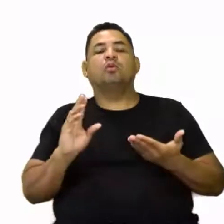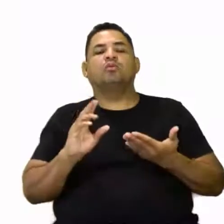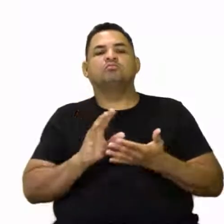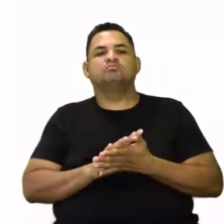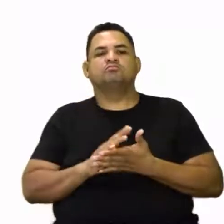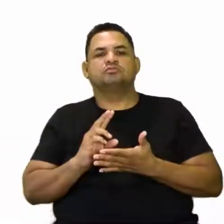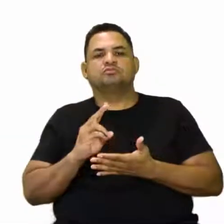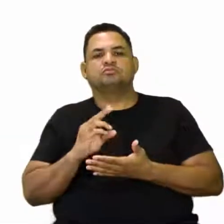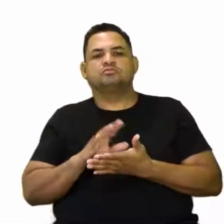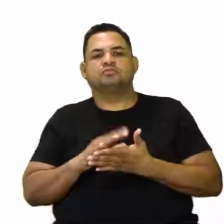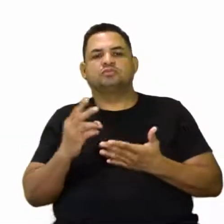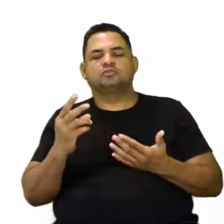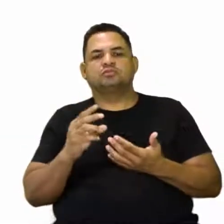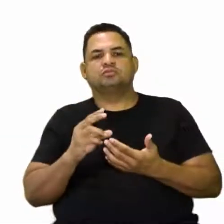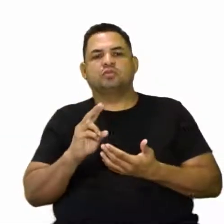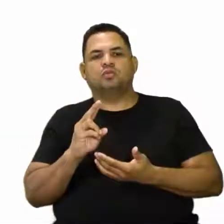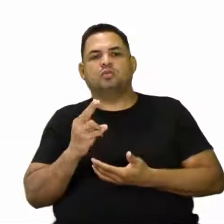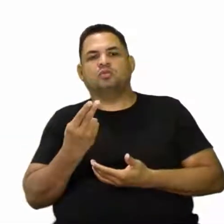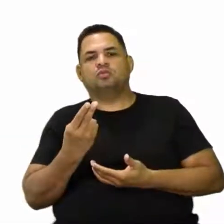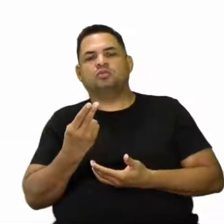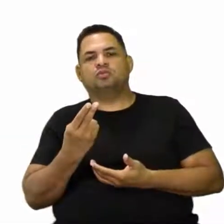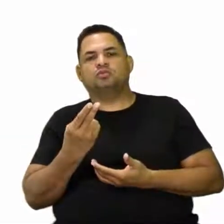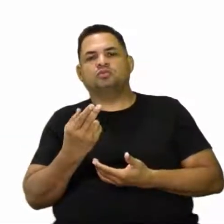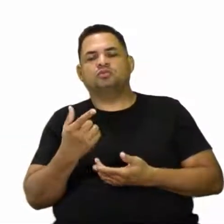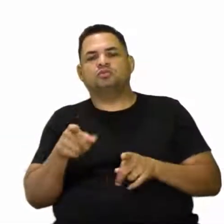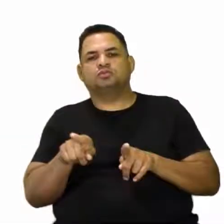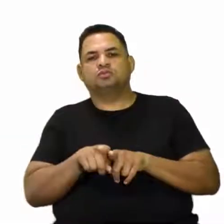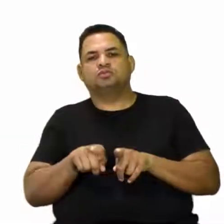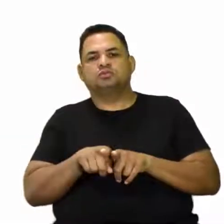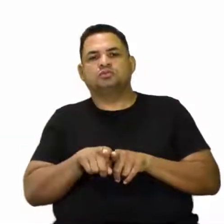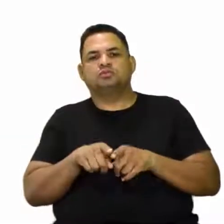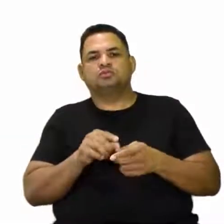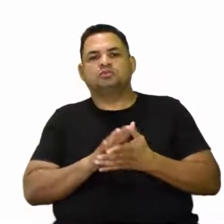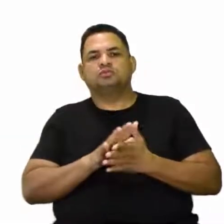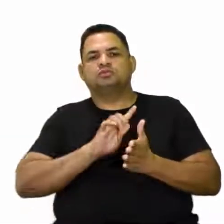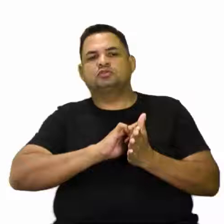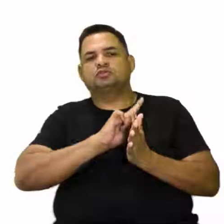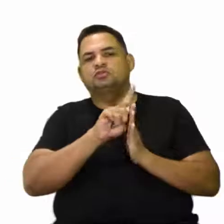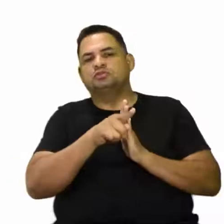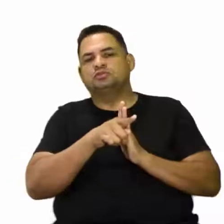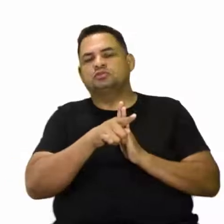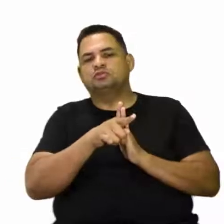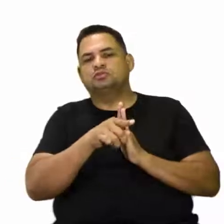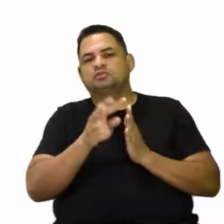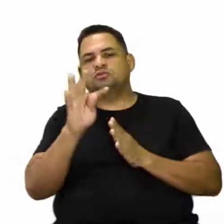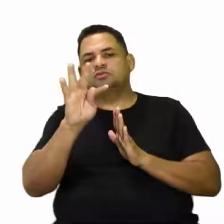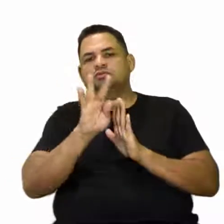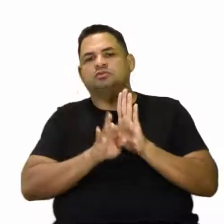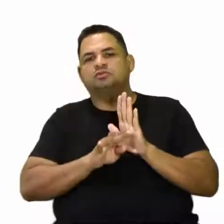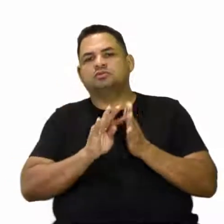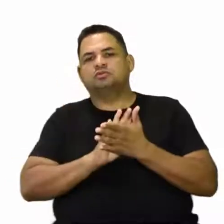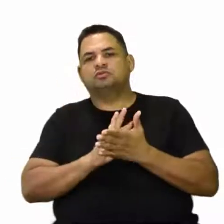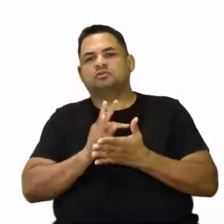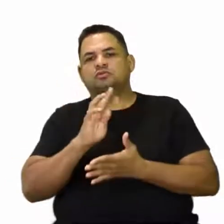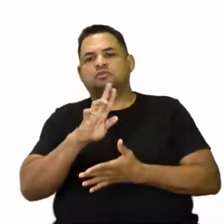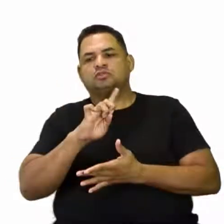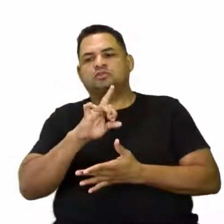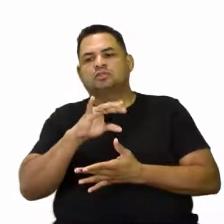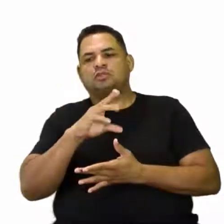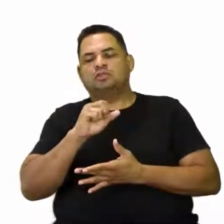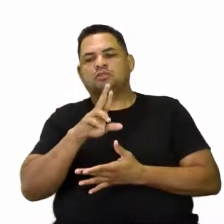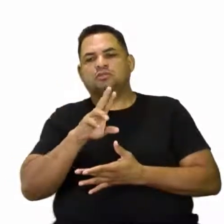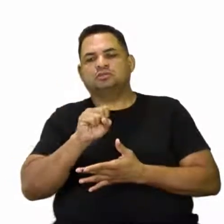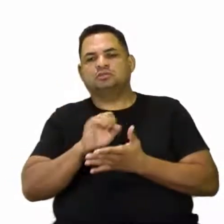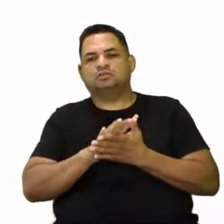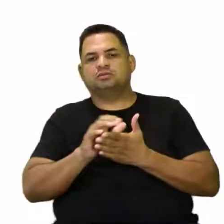textual que nós vamos trabalhar hoje são os titulares. O que é um titular? O titular